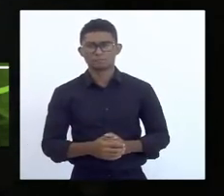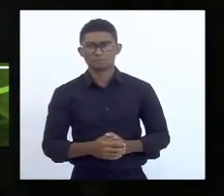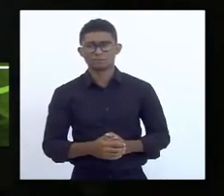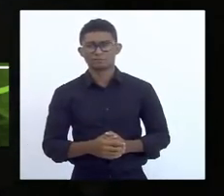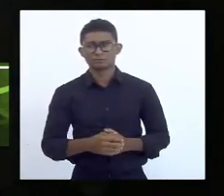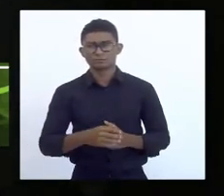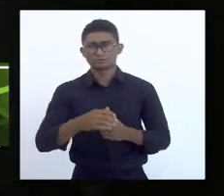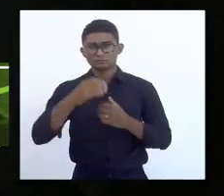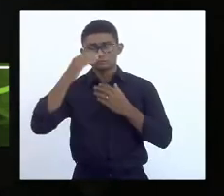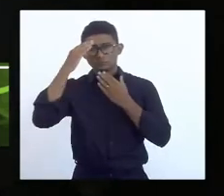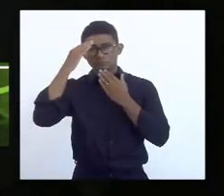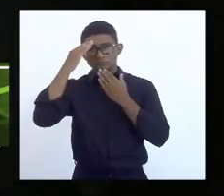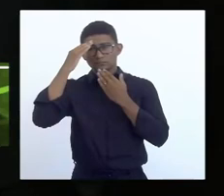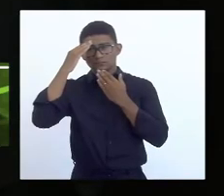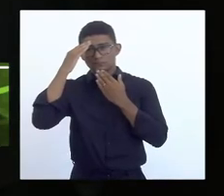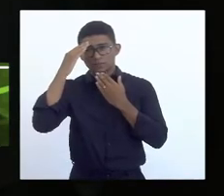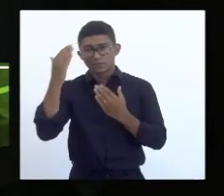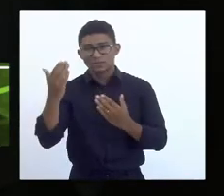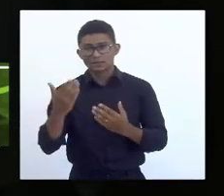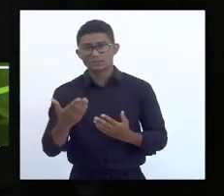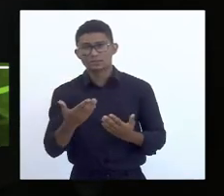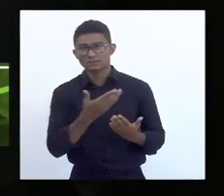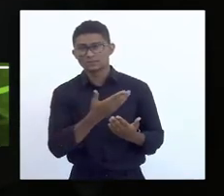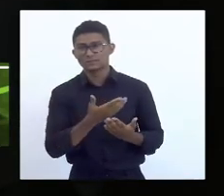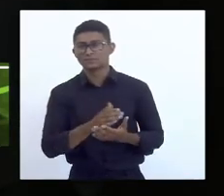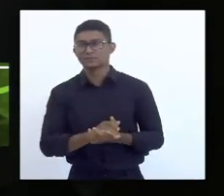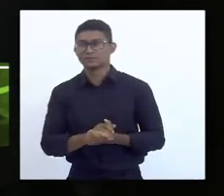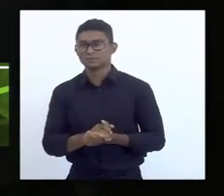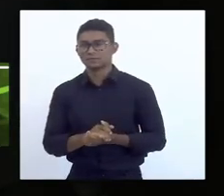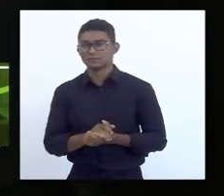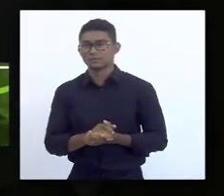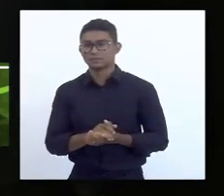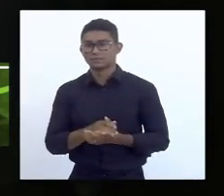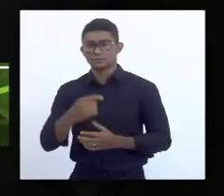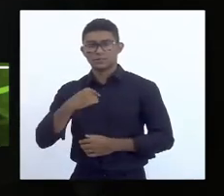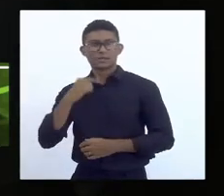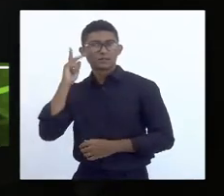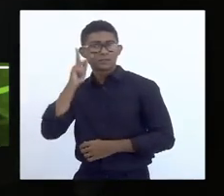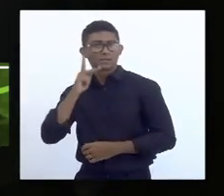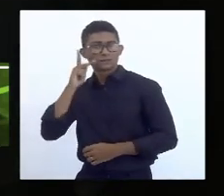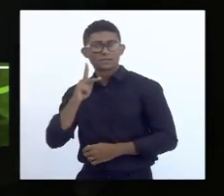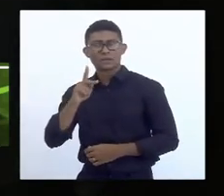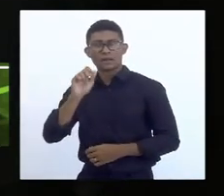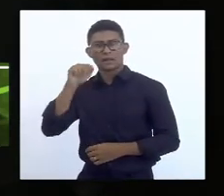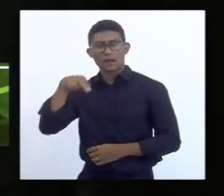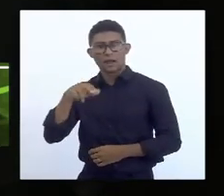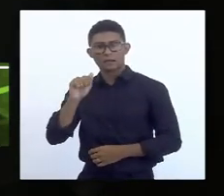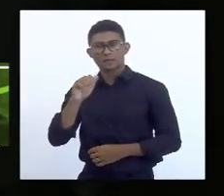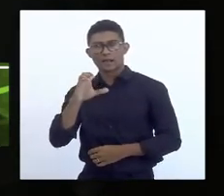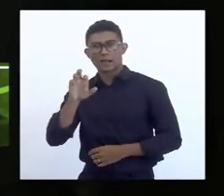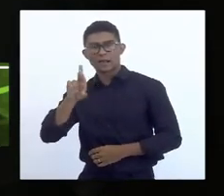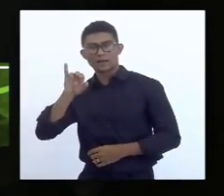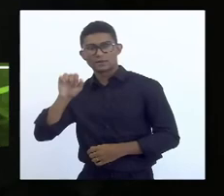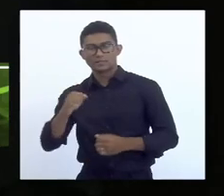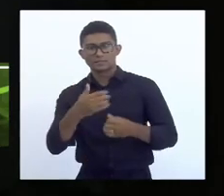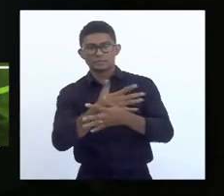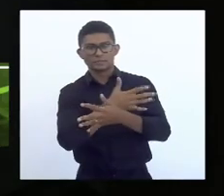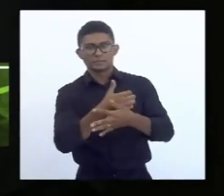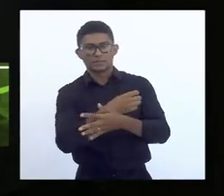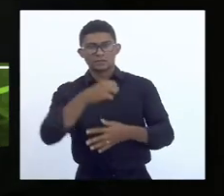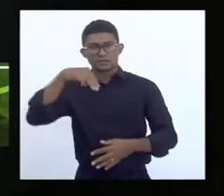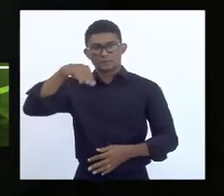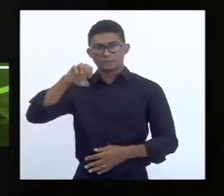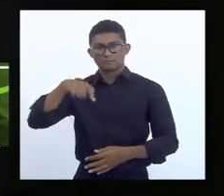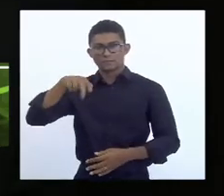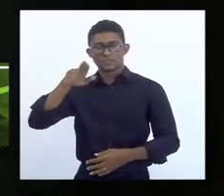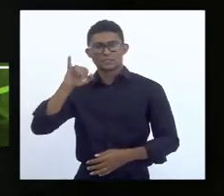Muito obrigada pela participação. Agora, a voz, a Ana Crigêmeas. Eu sou a vereadora Ana Crigêmeas, da cidade de Mesquita, no meu primeiro